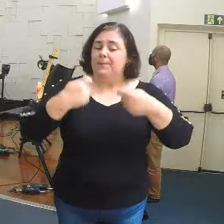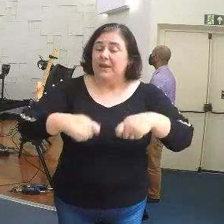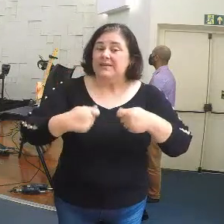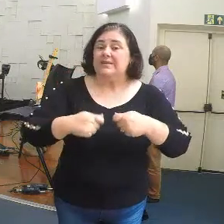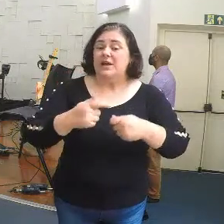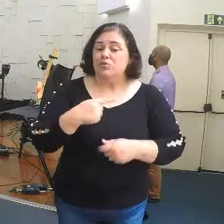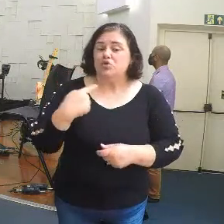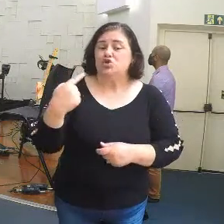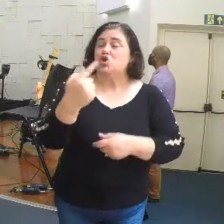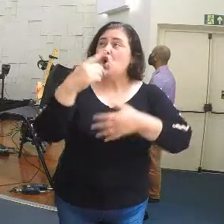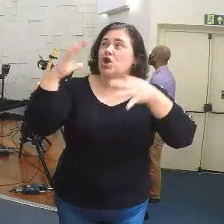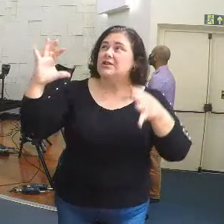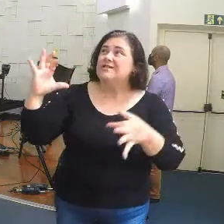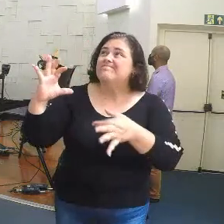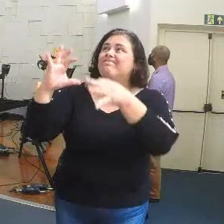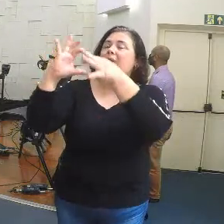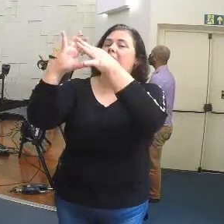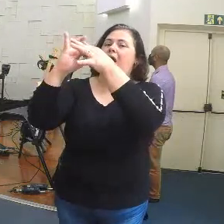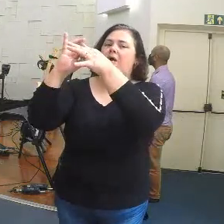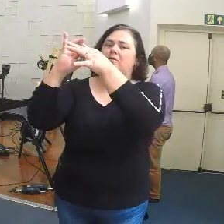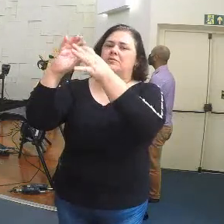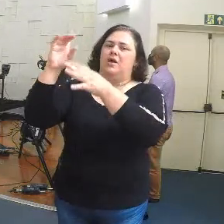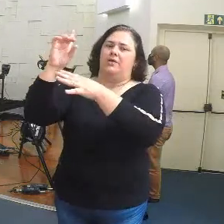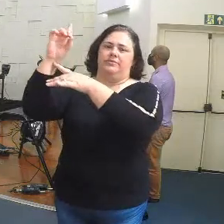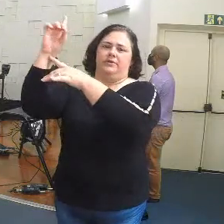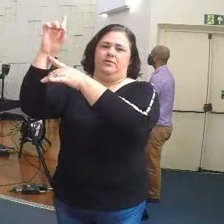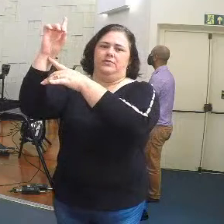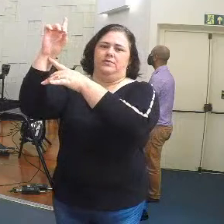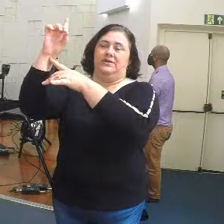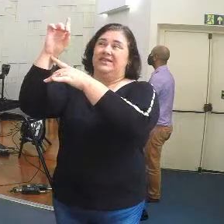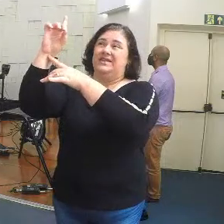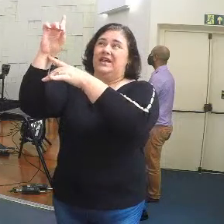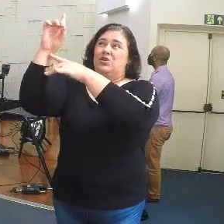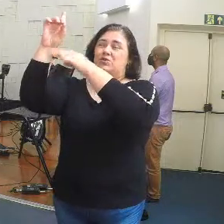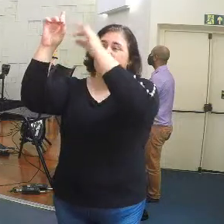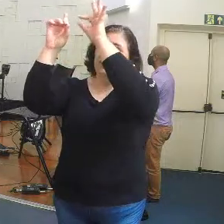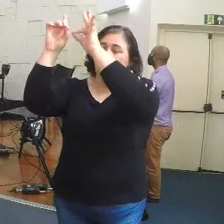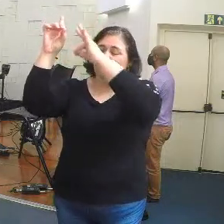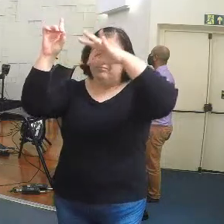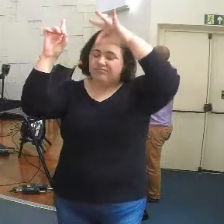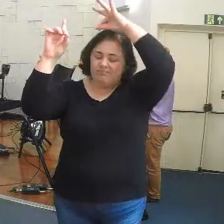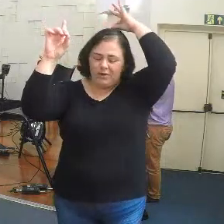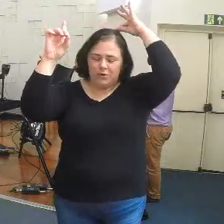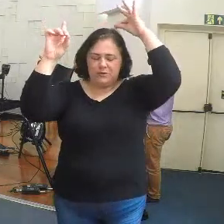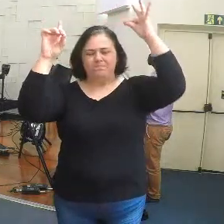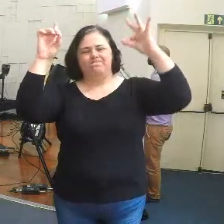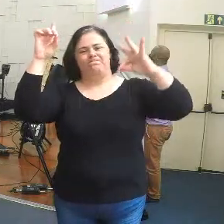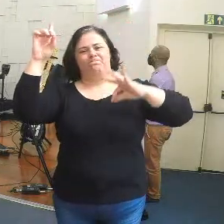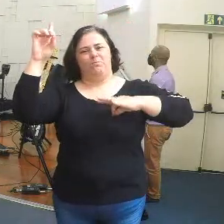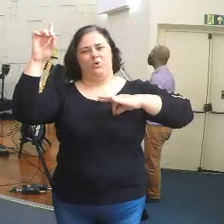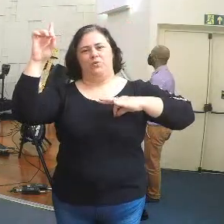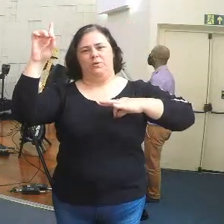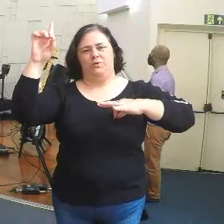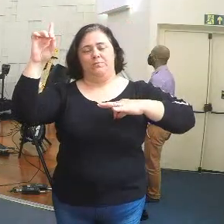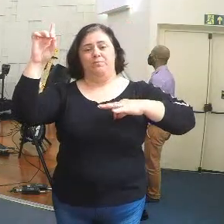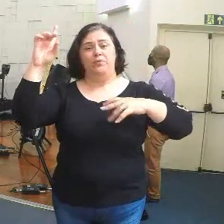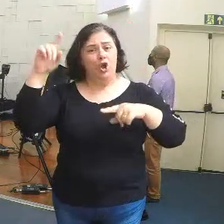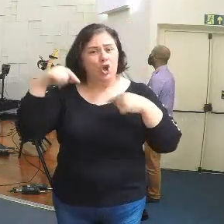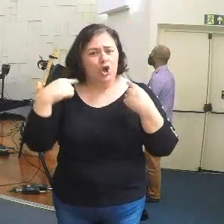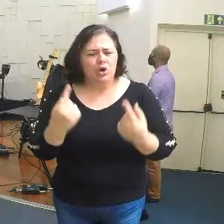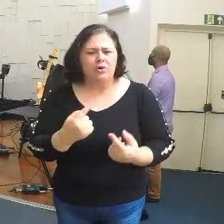em nós, em que nos deu o seu Espírito, do seu Espírito. E nós temos visto